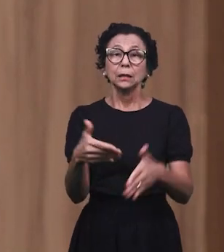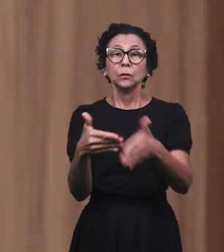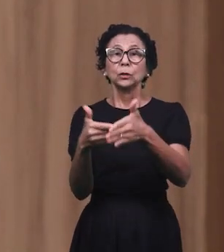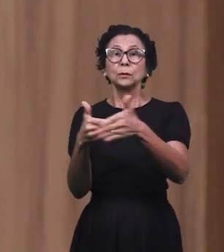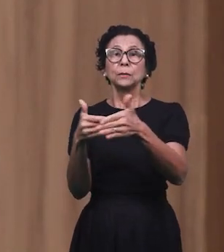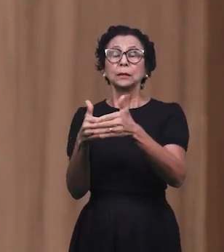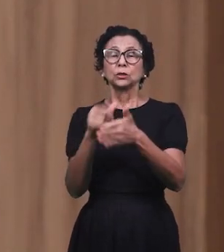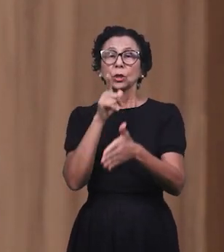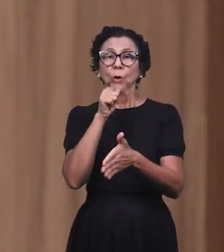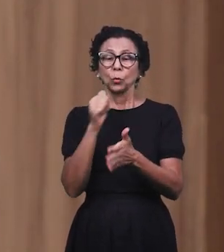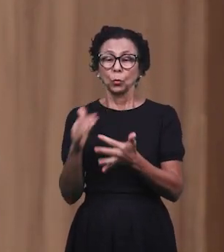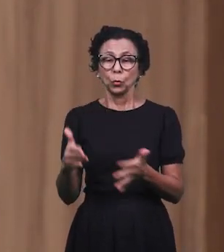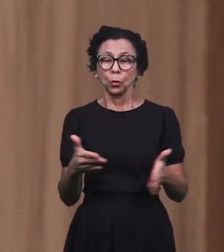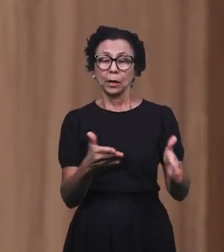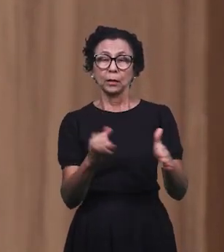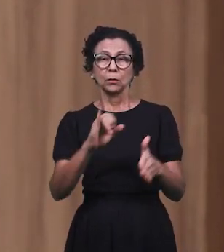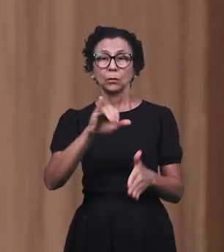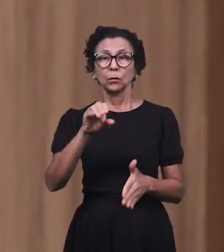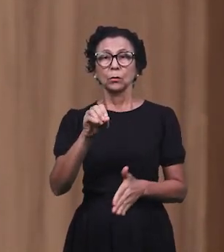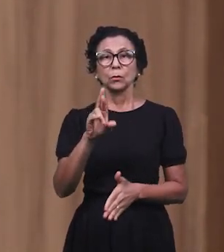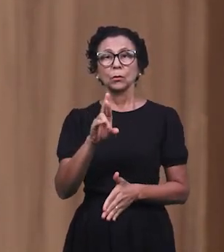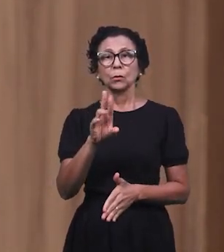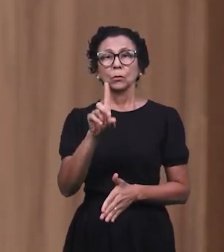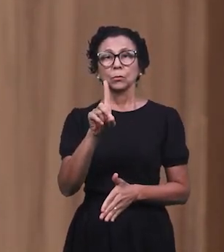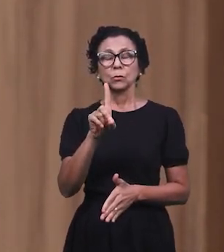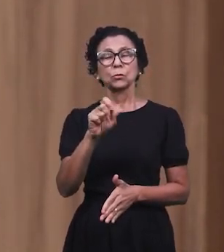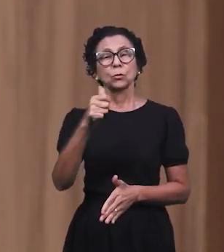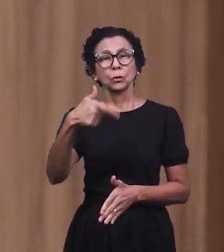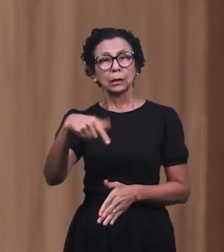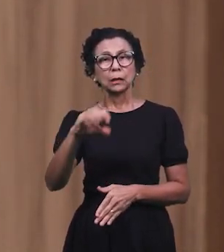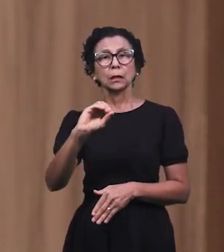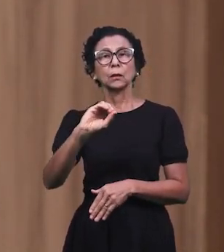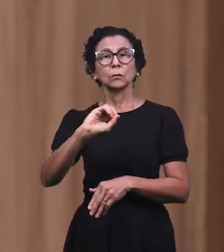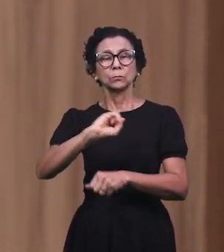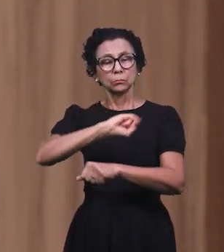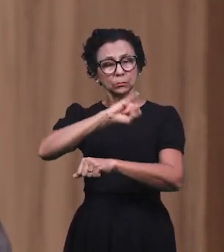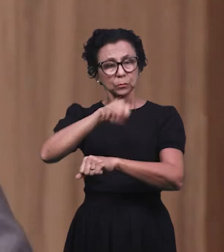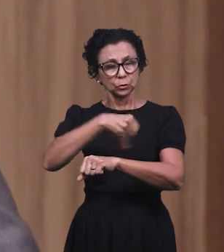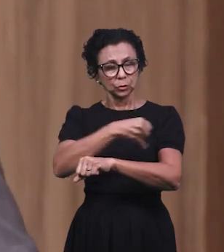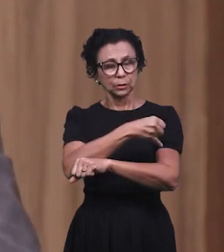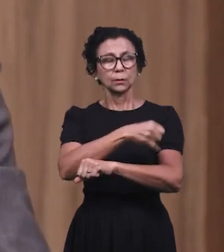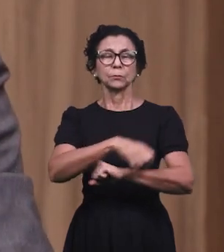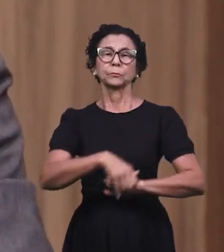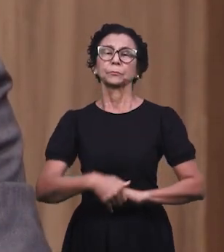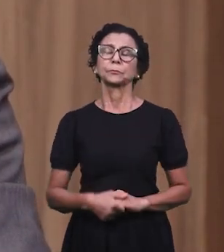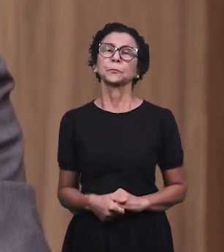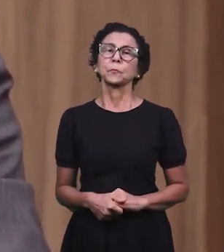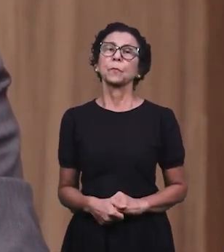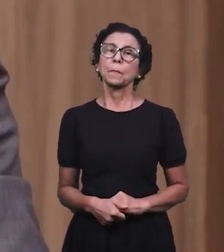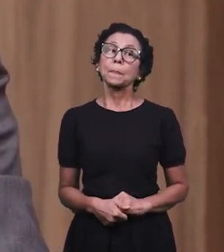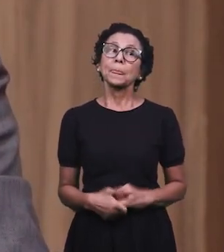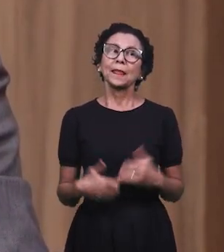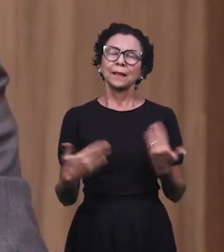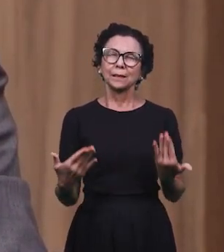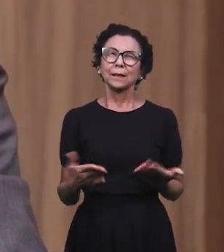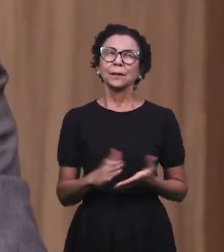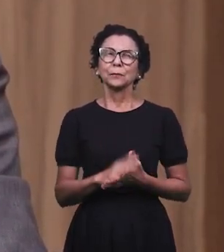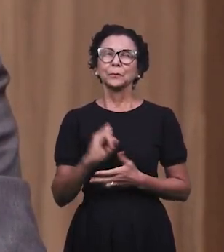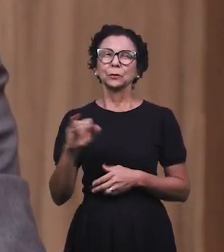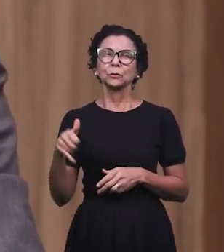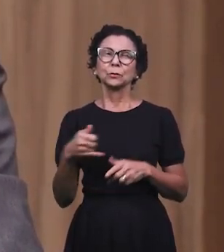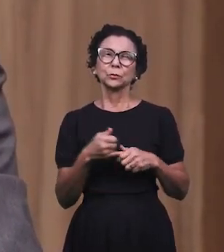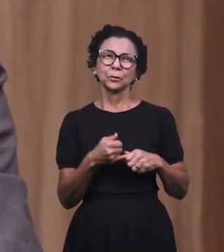3 dias, passarei esse Jordão, prover de comida. Uma instrução de logística. E Josué, ele tinha uma experiência